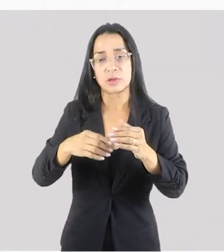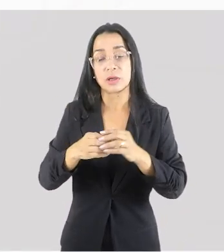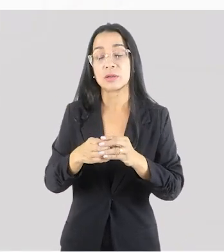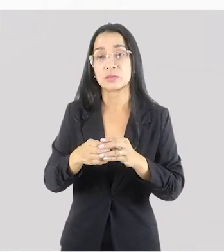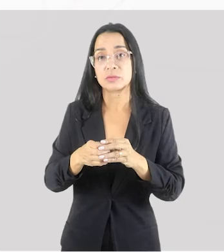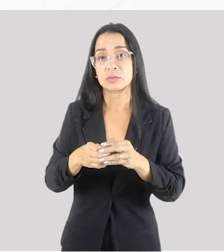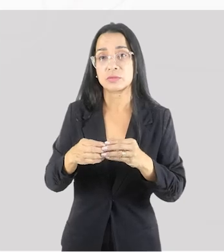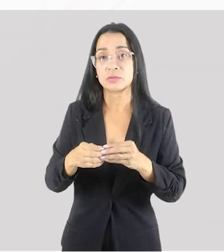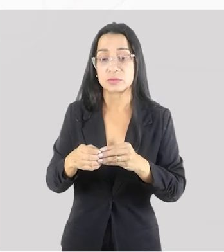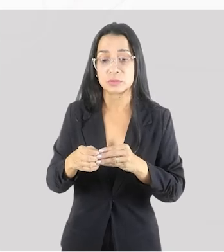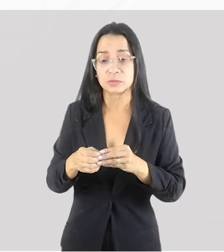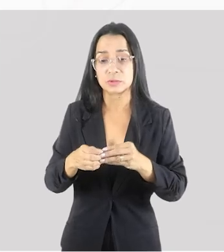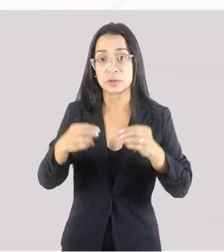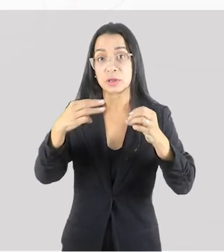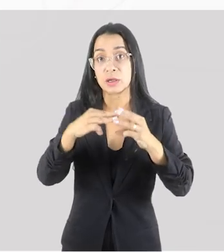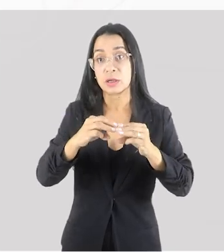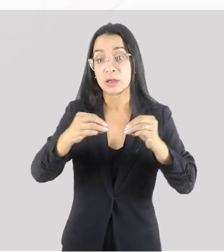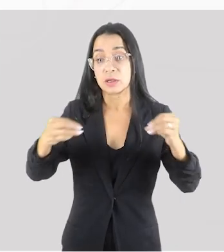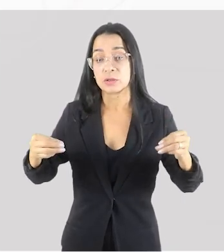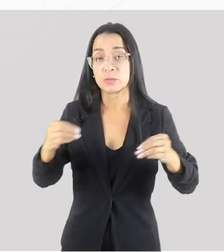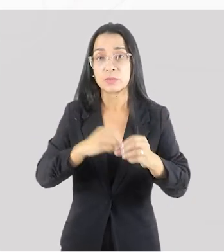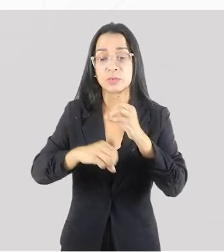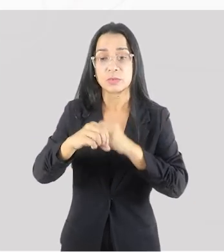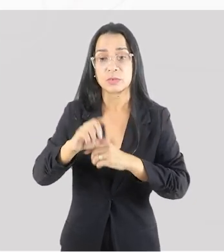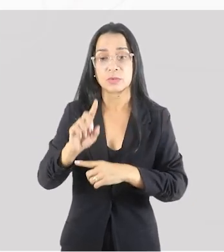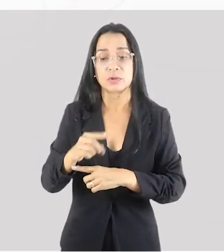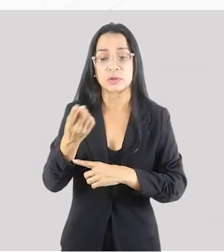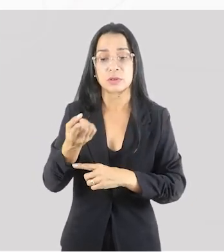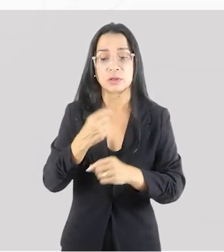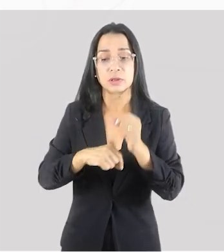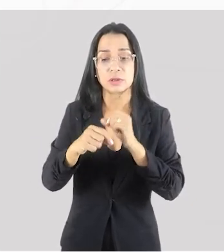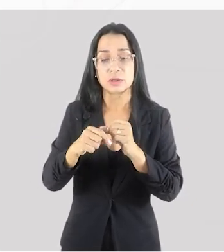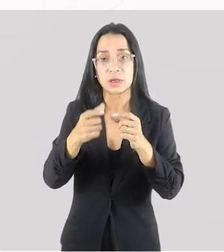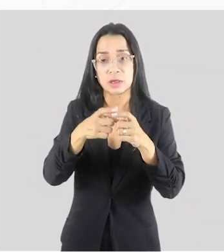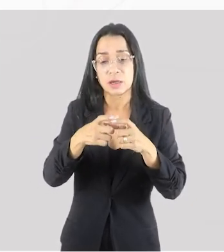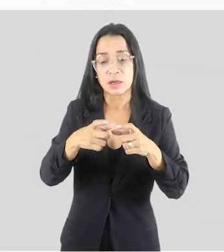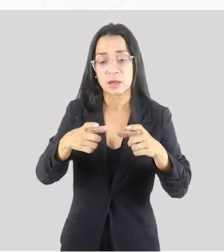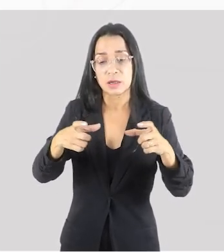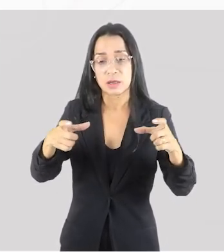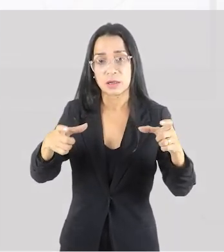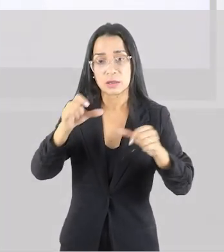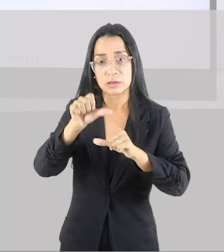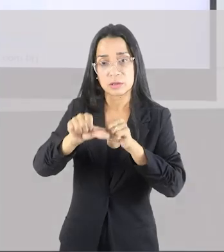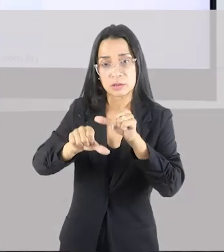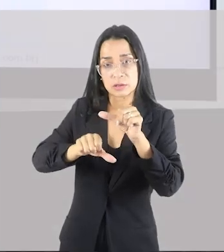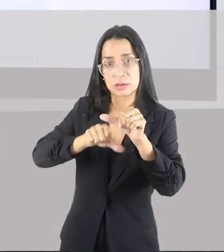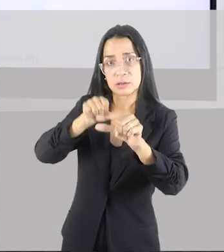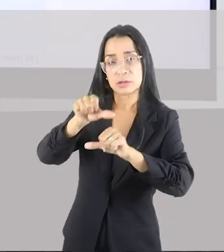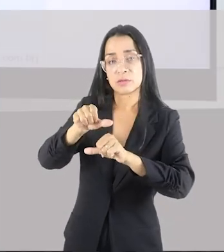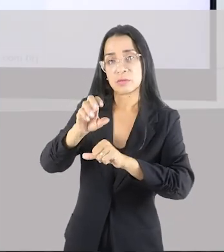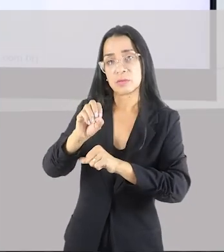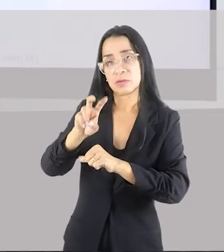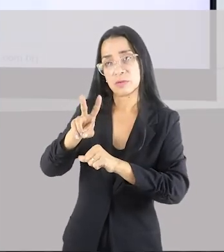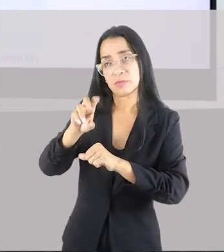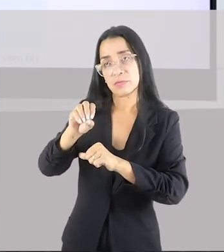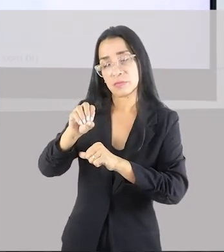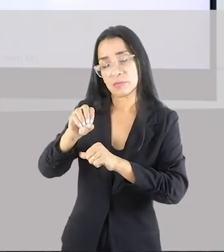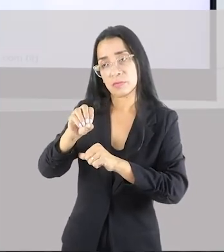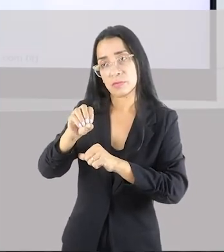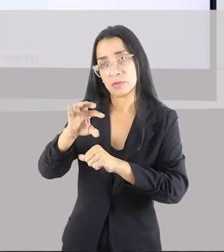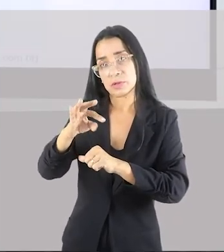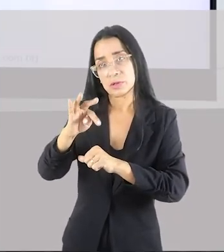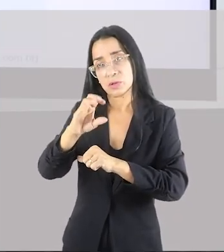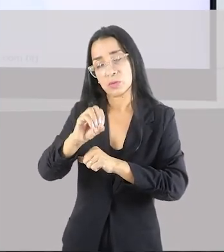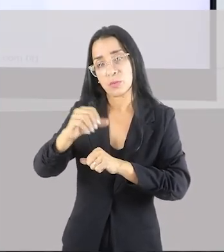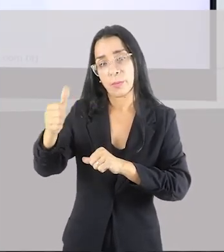mitose, até que ela, né, passe por um período de crescimento, se transformando no ovócito primário, tá? Então,